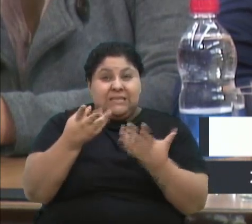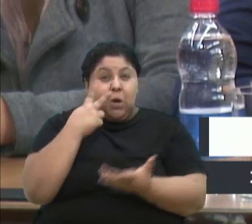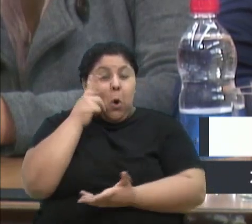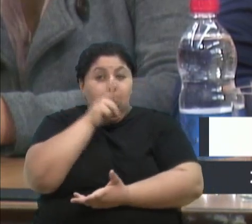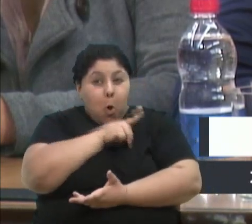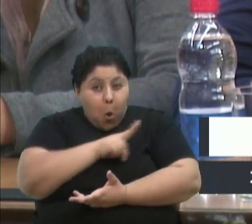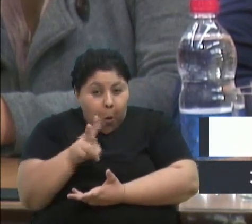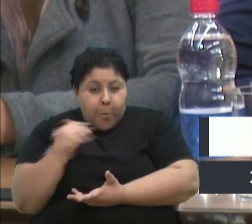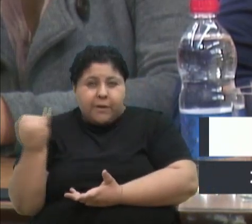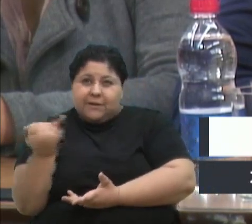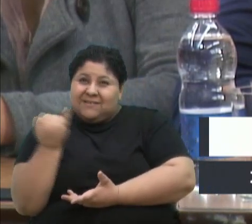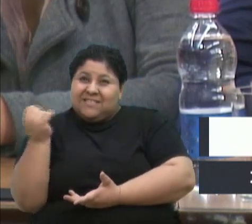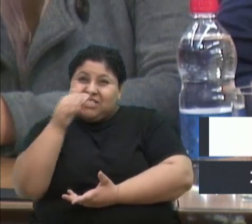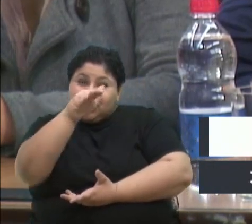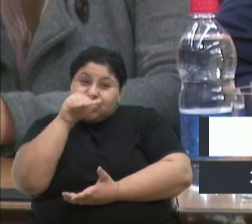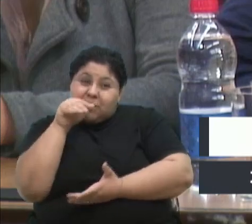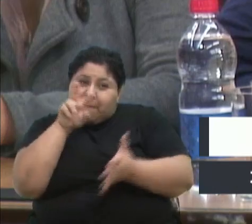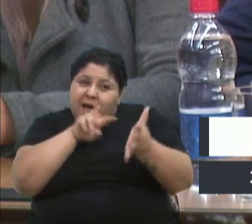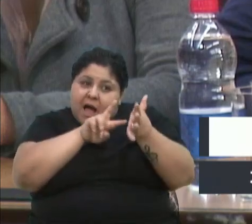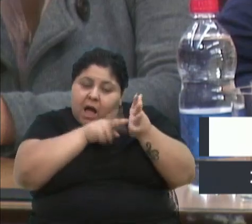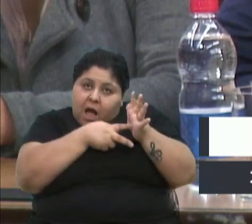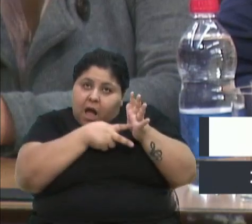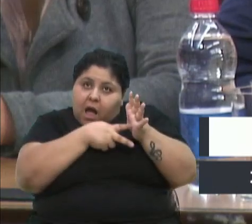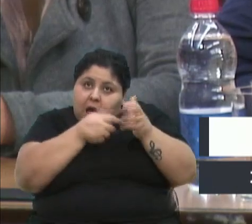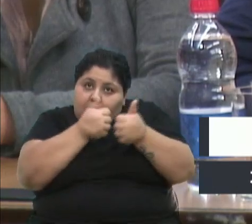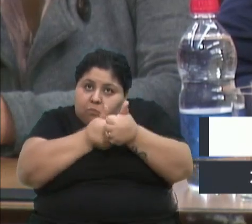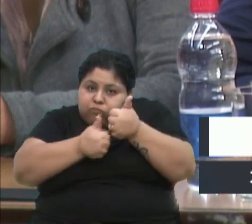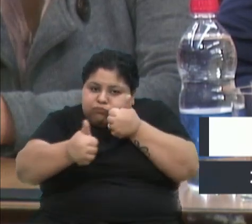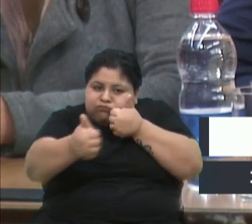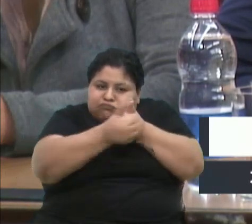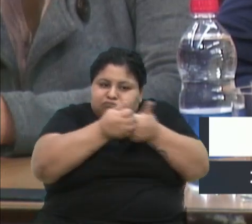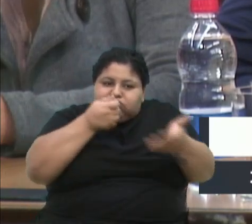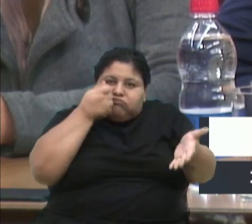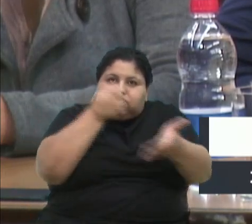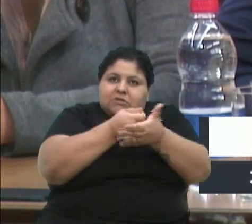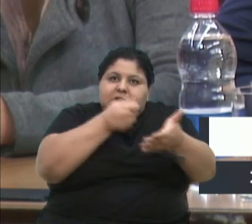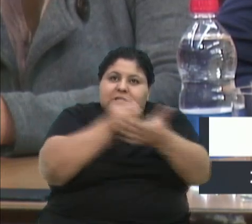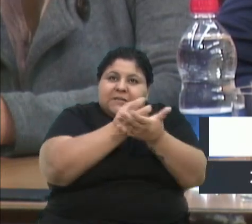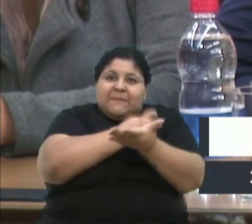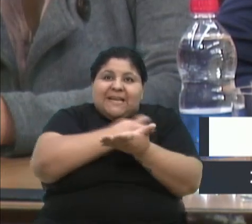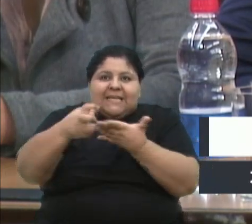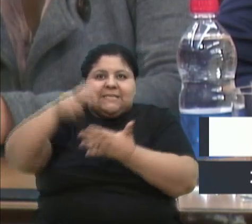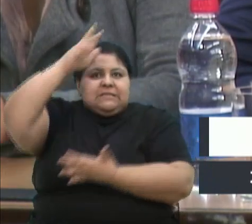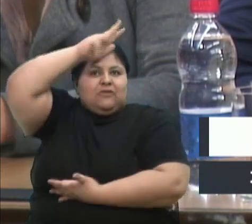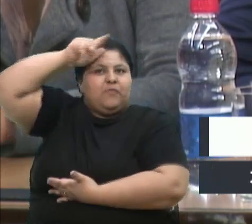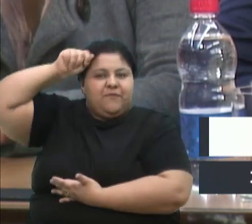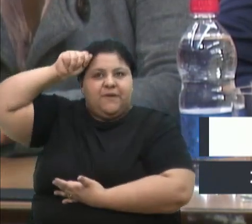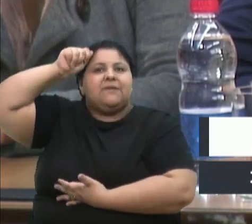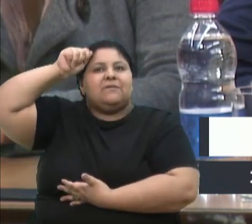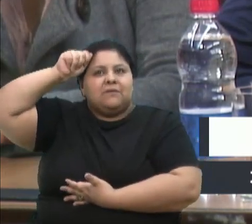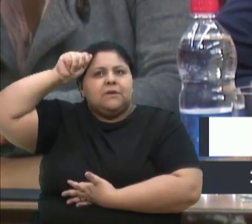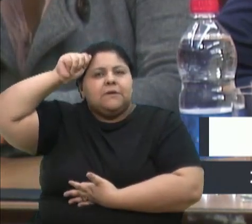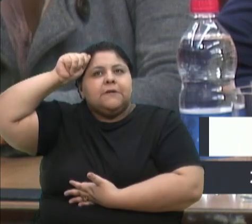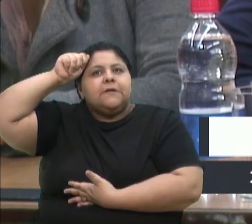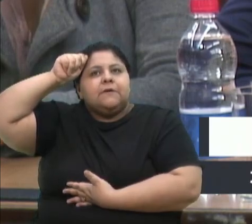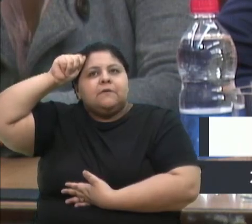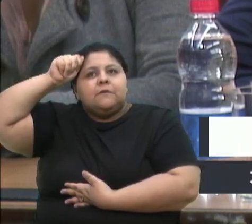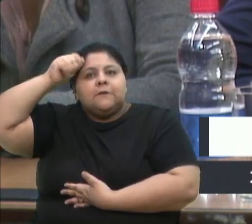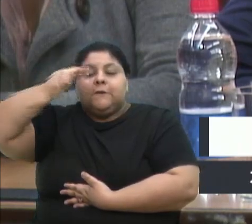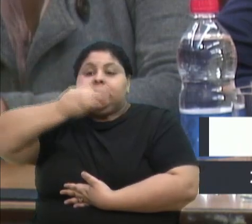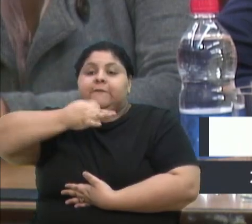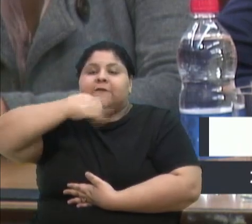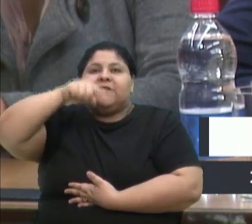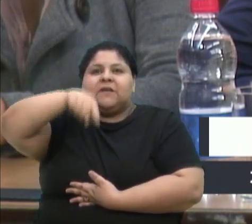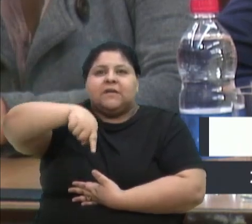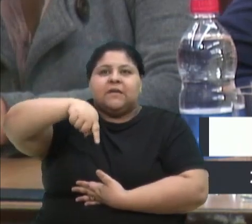importância de a gente chamar um sindicato que foi protagonista na luta pelo impeachment do prefeito. E que nós, Caxias do Sul, a